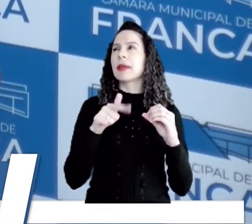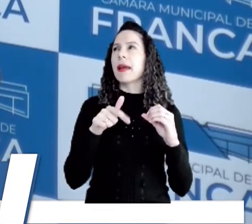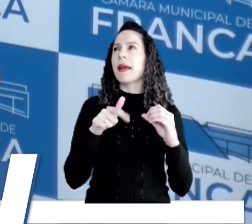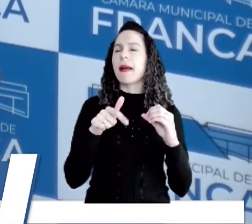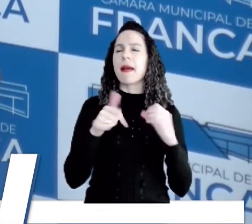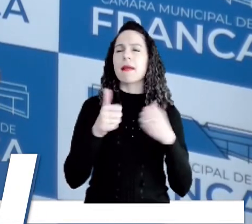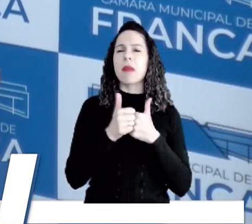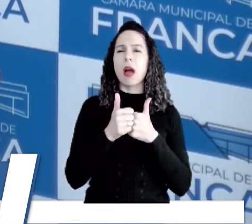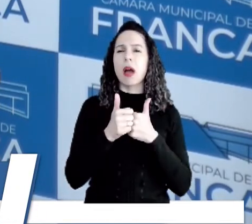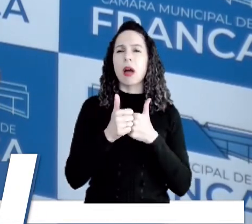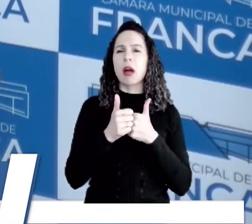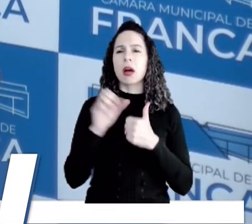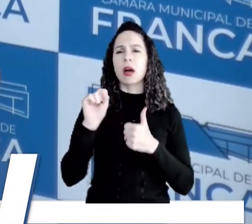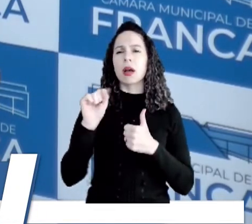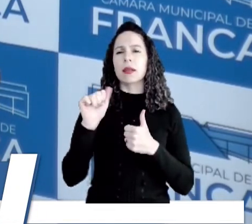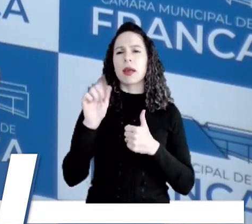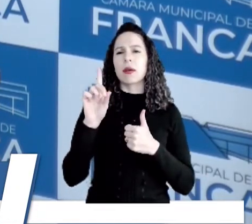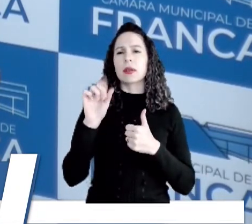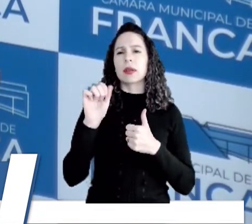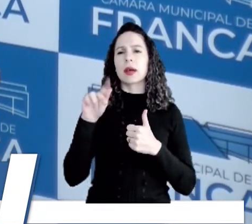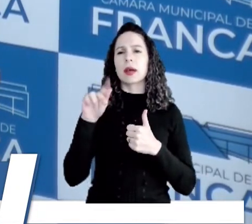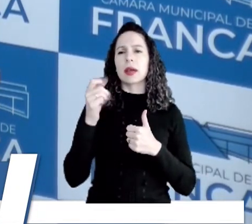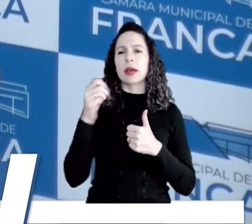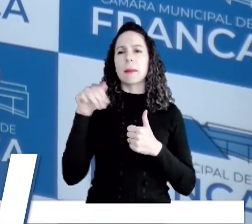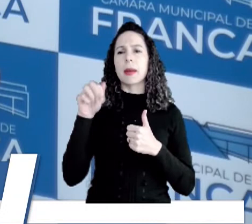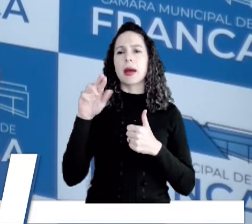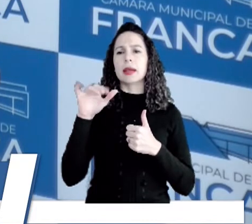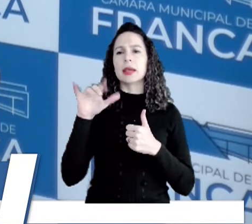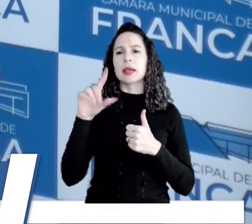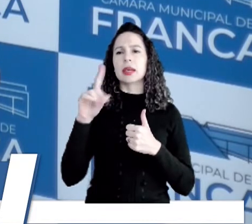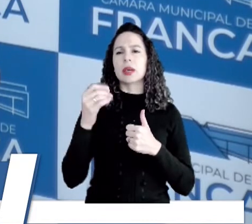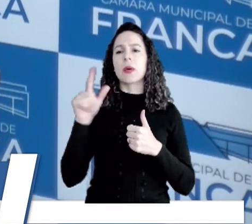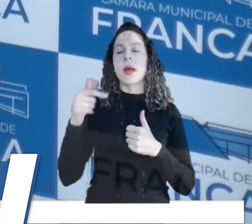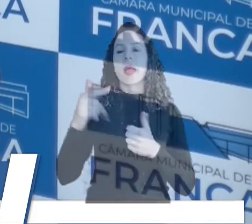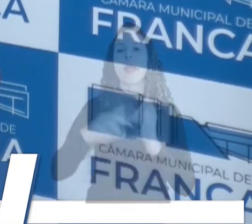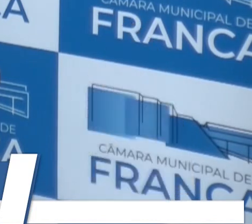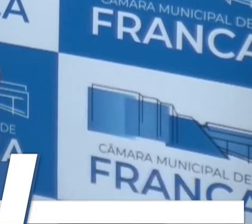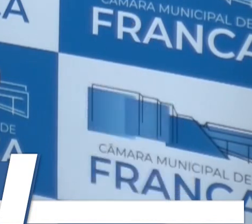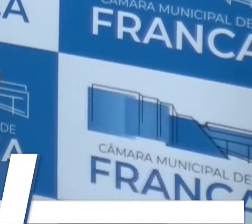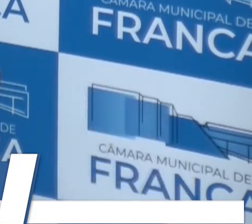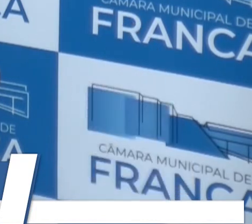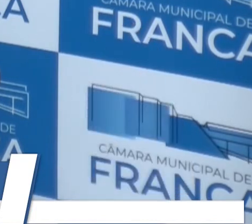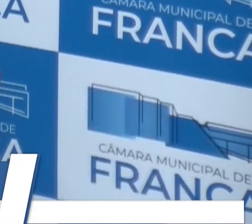próximo a Saldanha Marinho, onde era a sede do sindicato. Eu